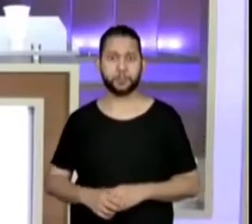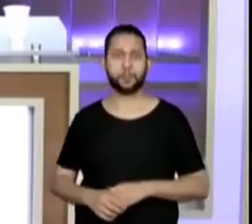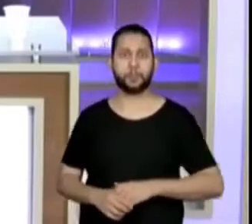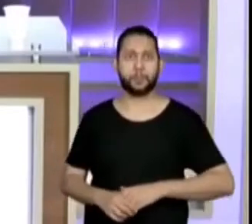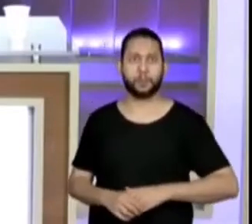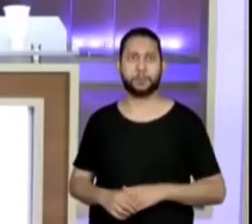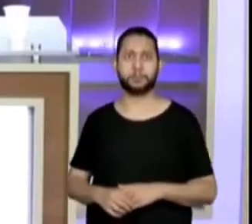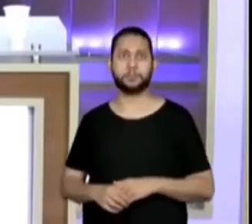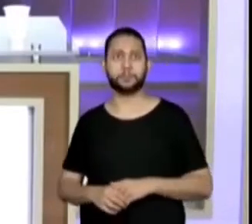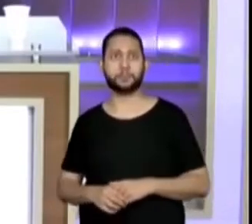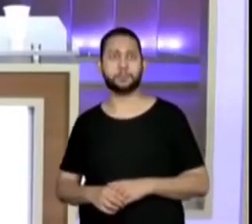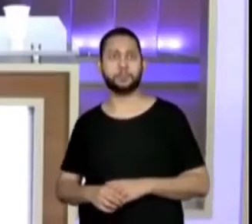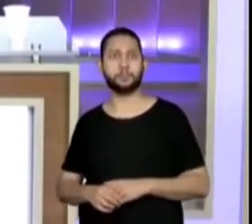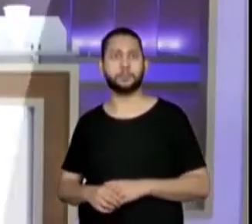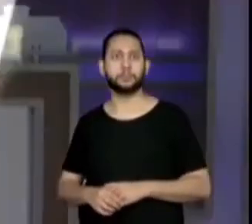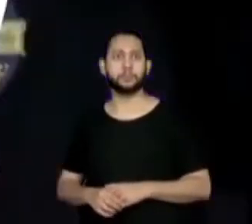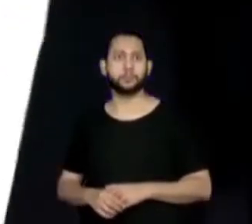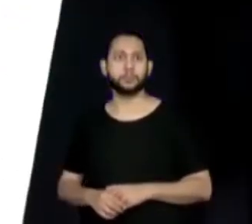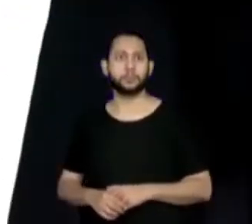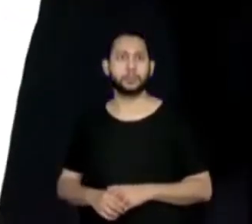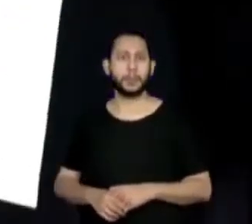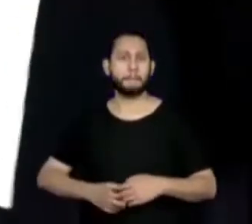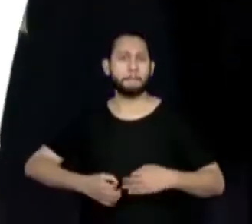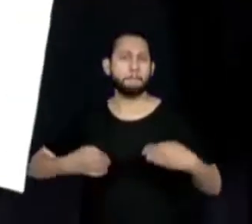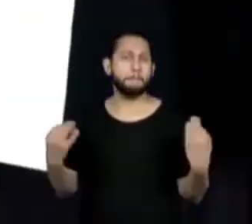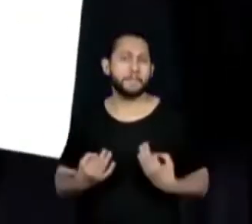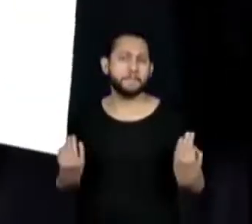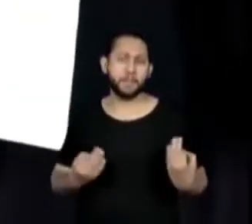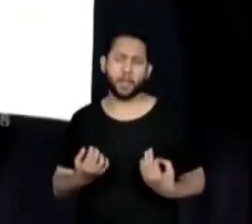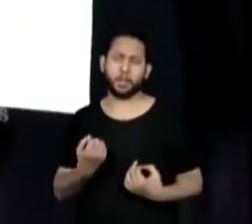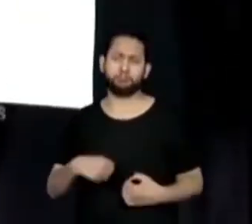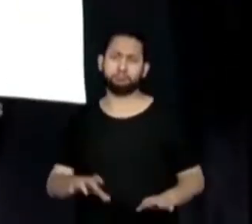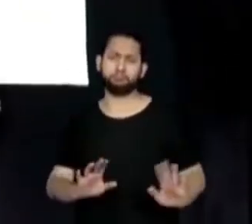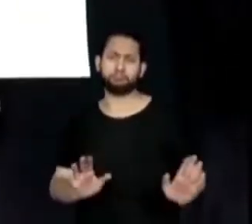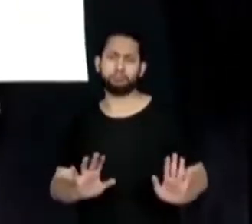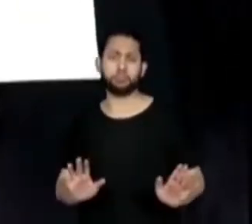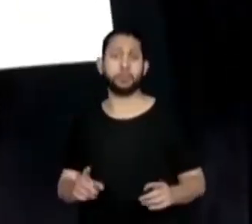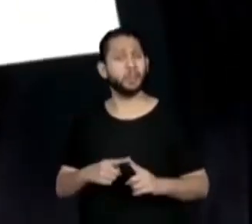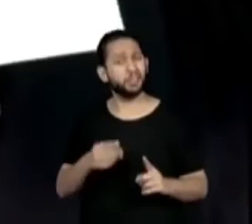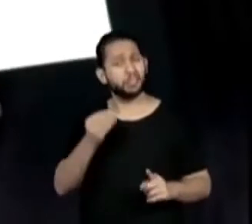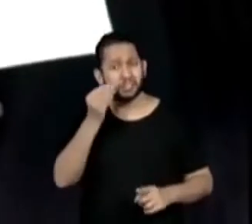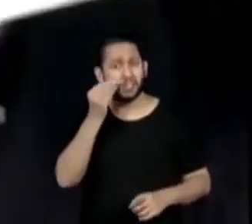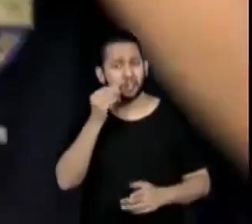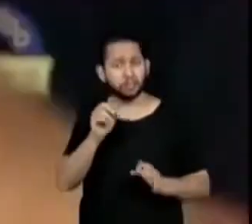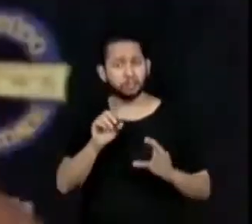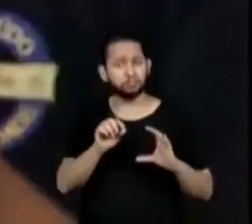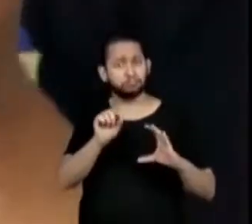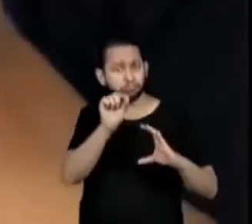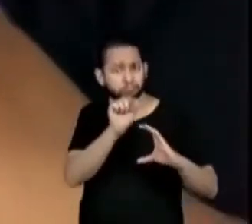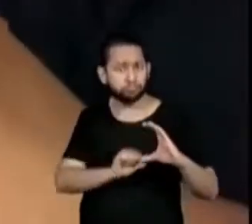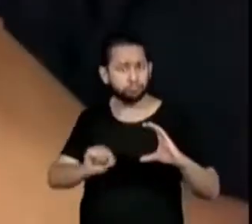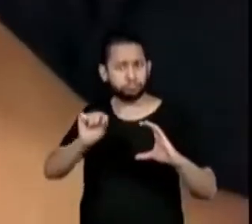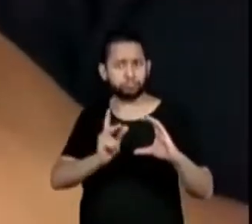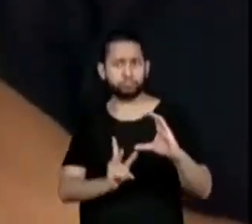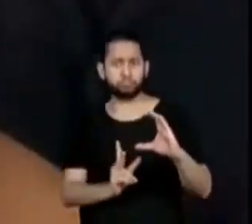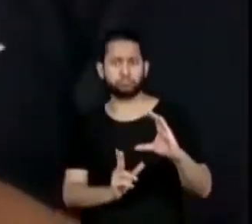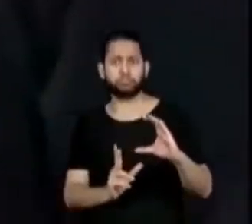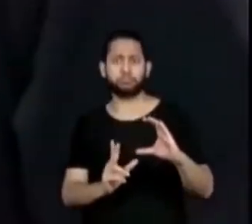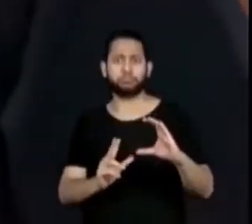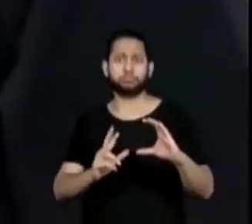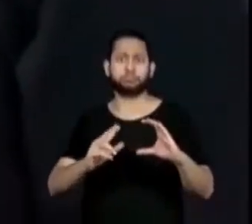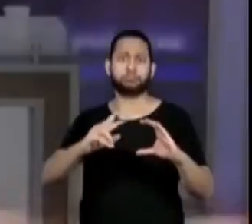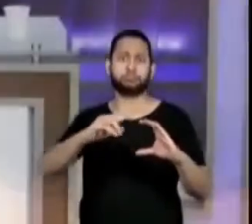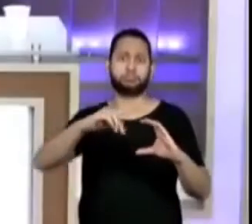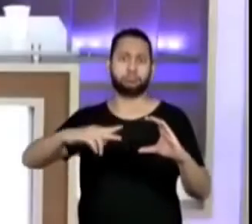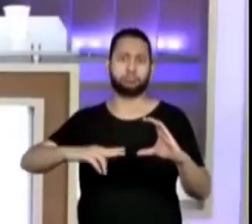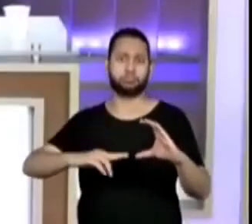destreza, tá? Não precisa ficar perfeito, mas procura fazer o círculo, tá bem? Deixa eu virar para